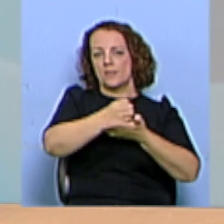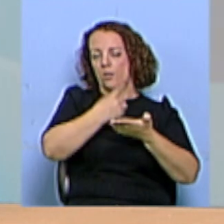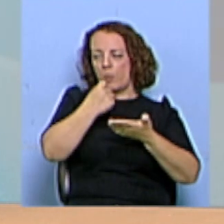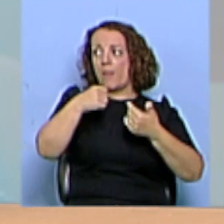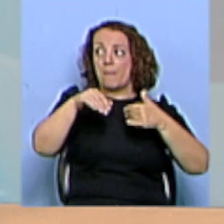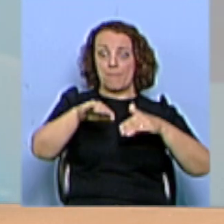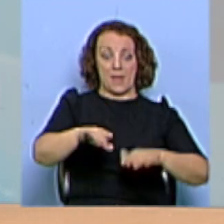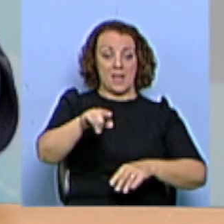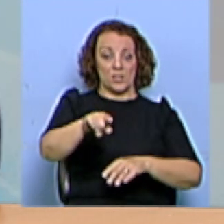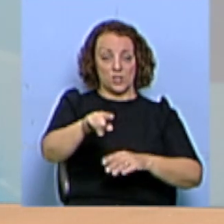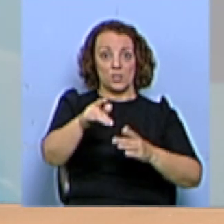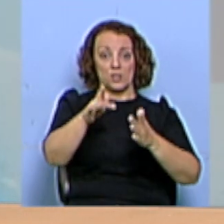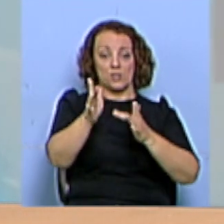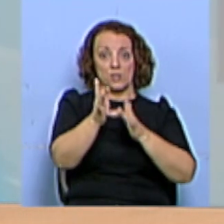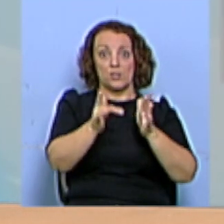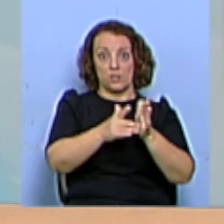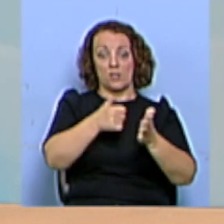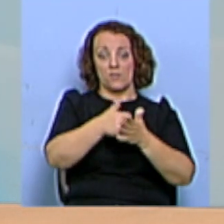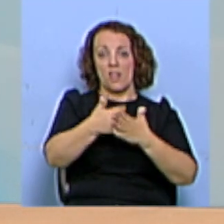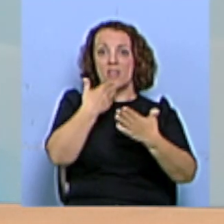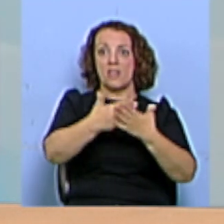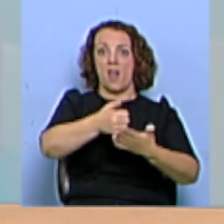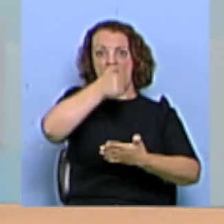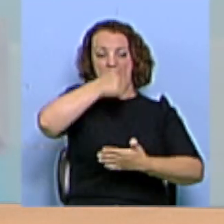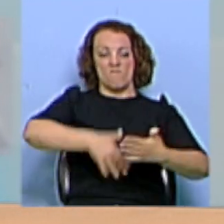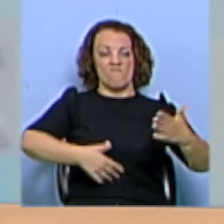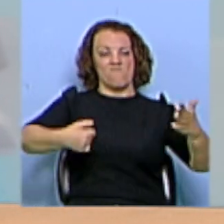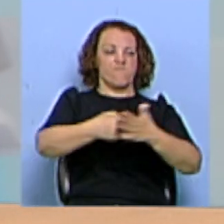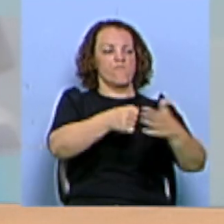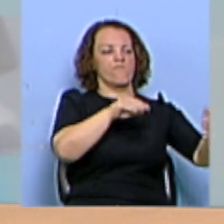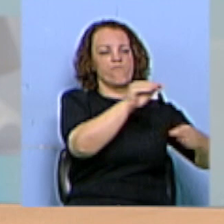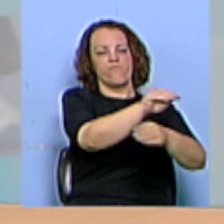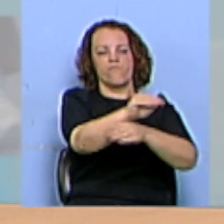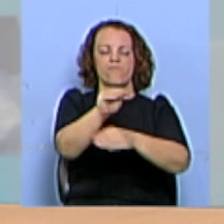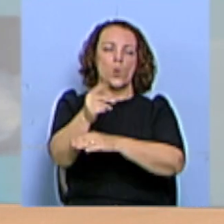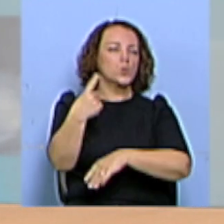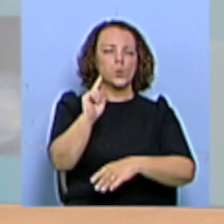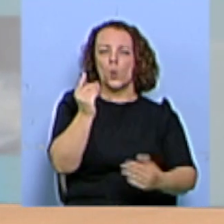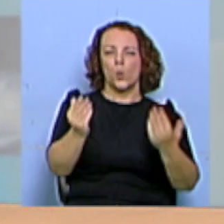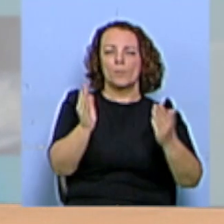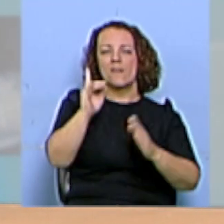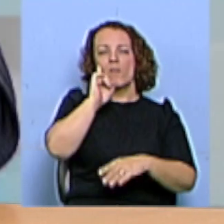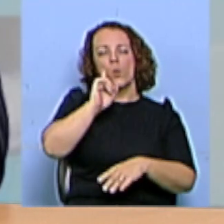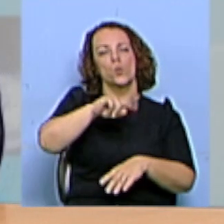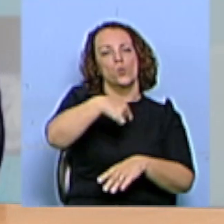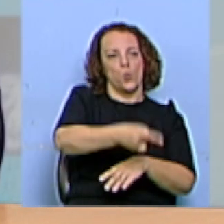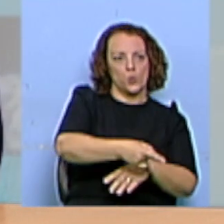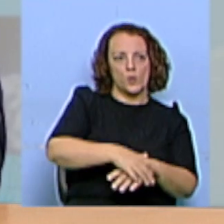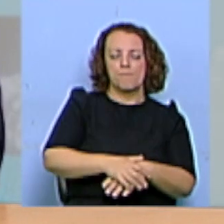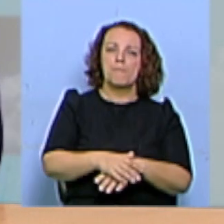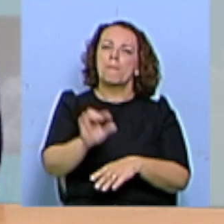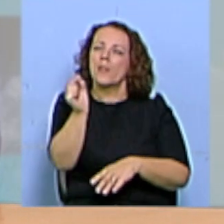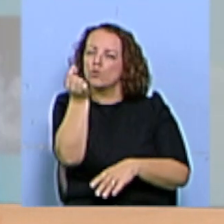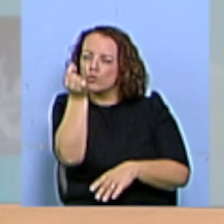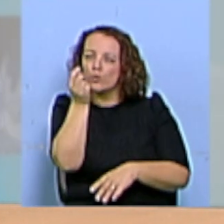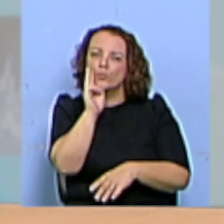força do Evangelho só a encher os estômagos. E, portanto, há aqui um valor importante. Por outro lado, e peço só um perdão